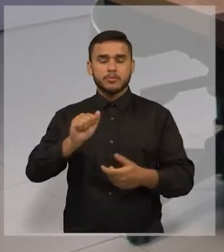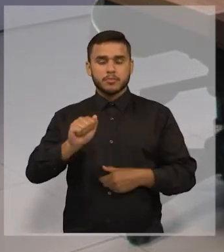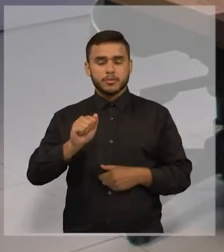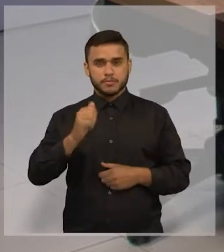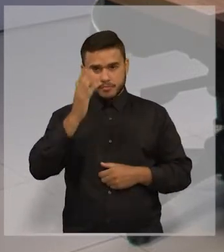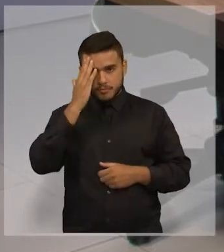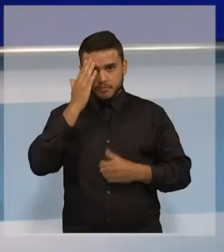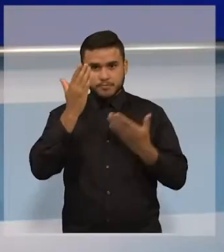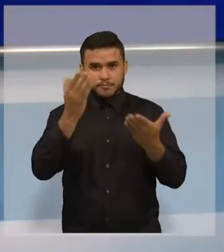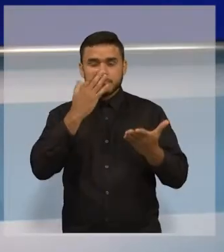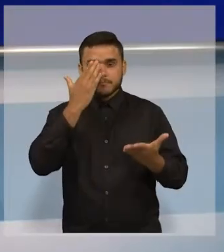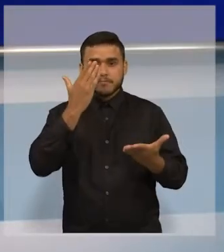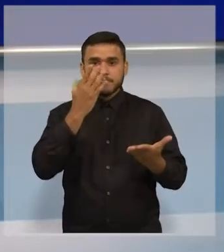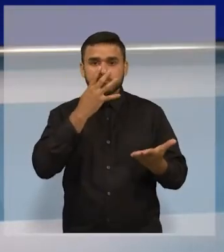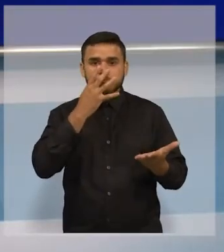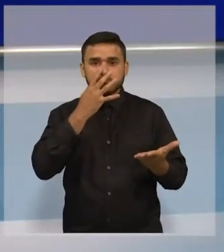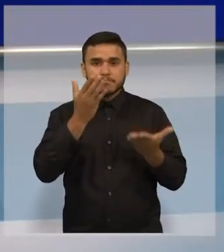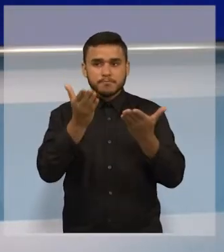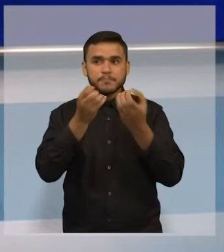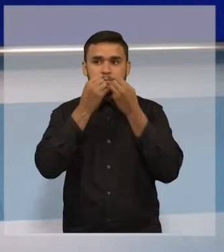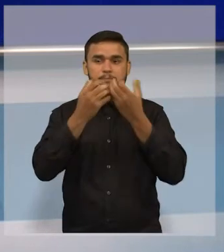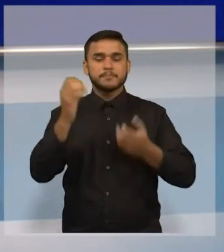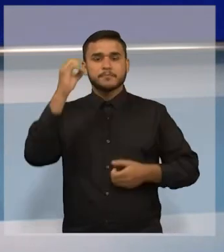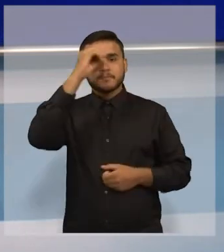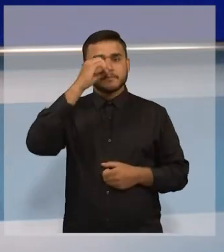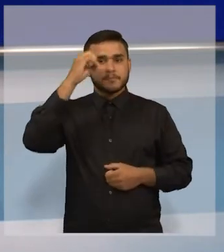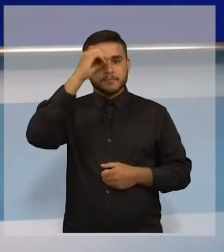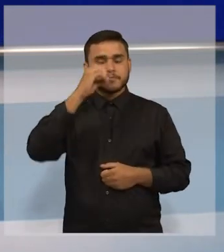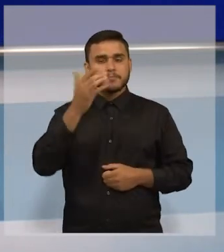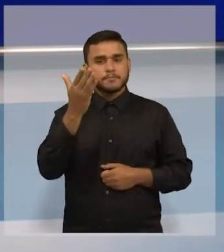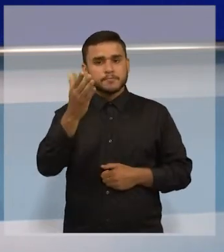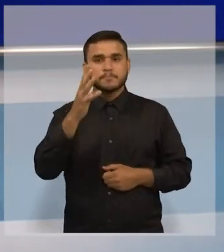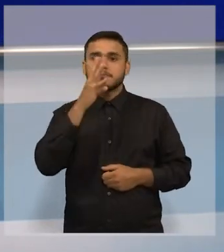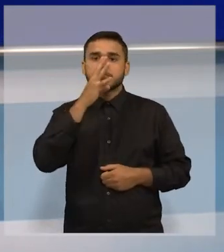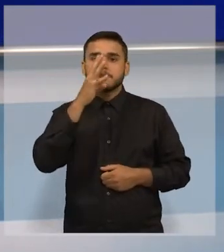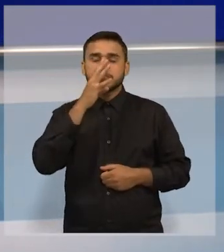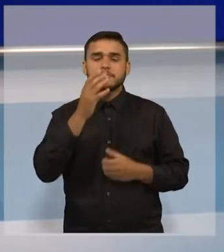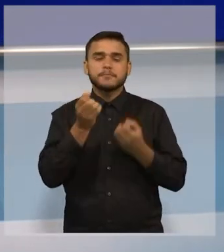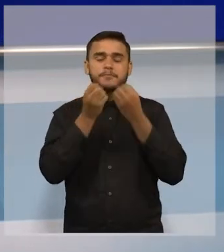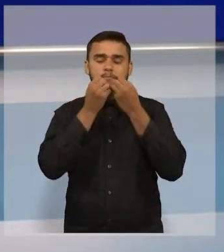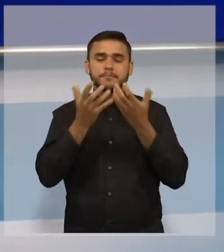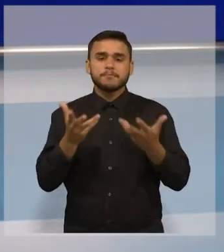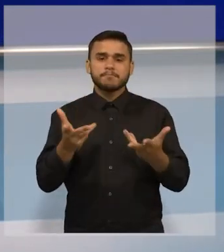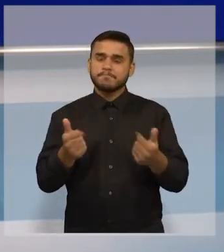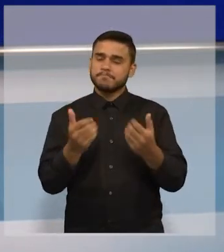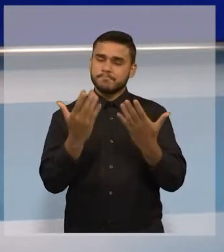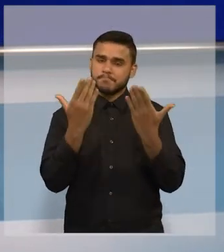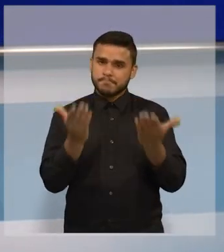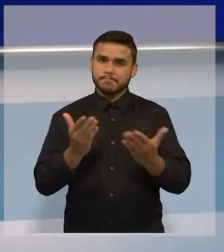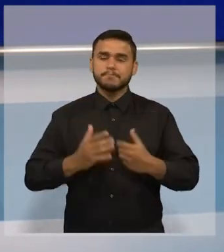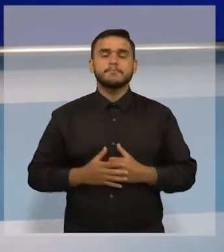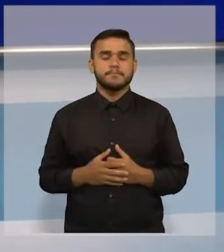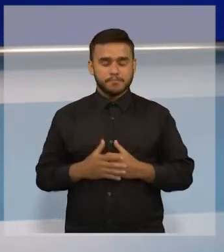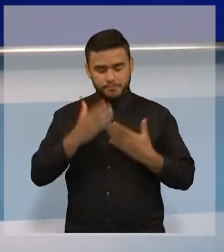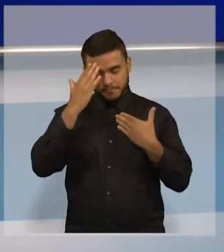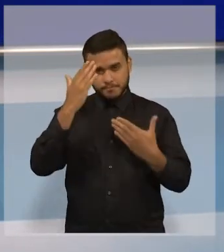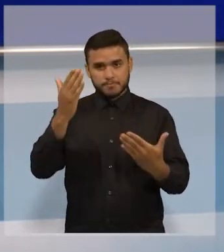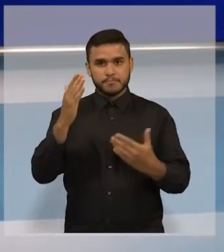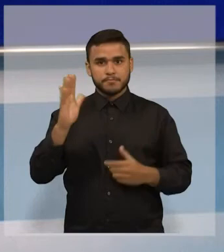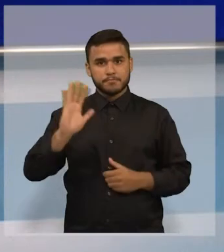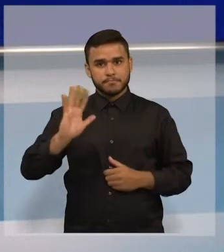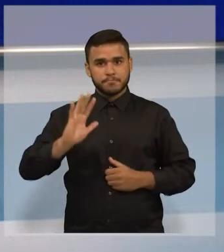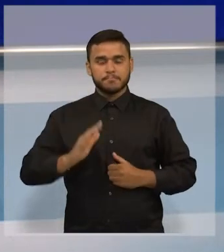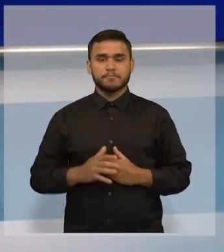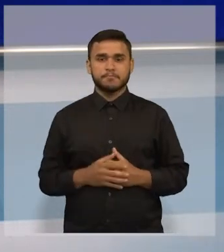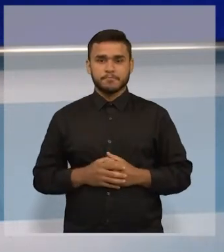também advogado Djalma Pinto, e em especial agradecendo a você, assinante, por mais uma audiência dispensada a